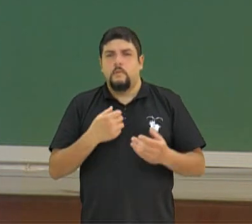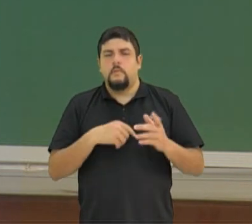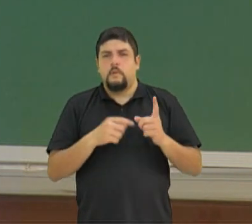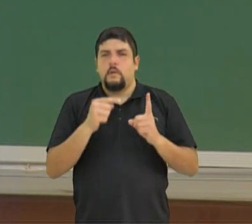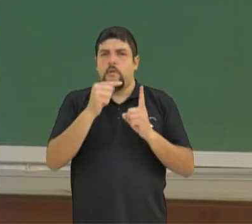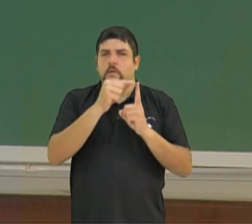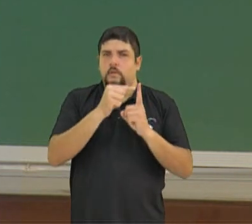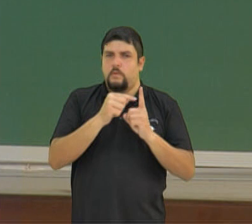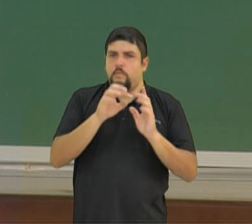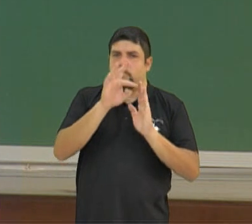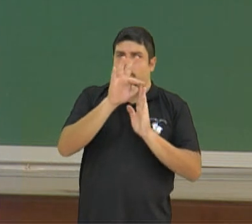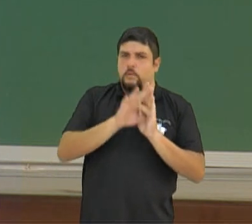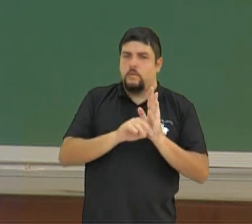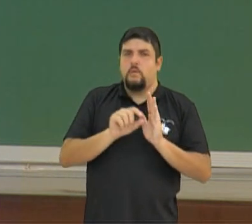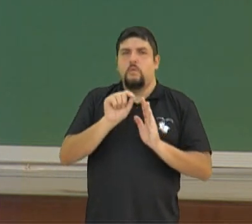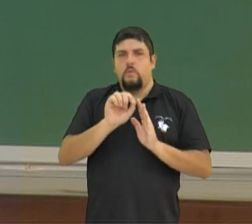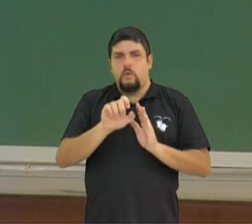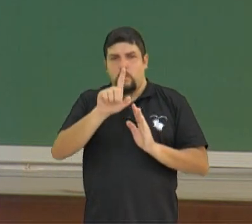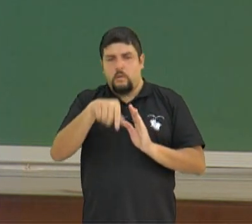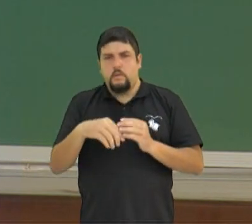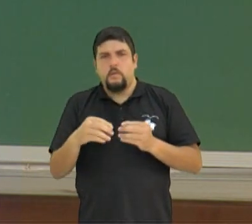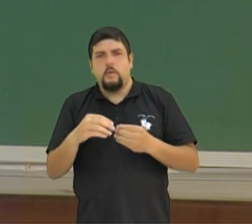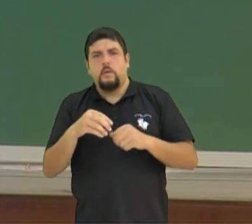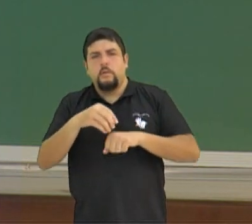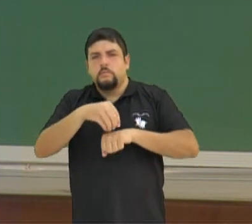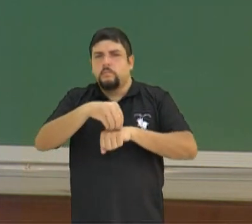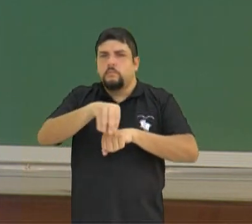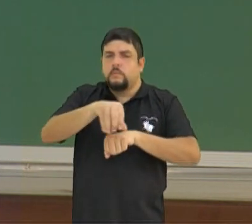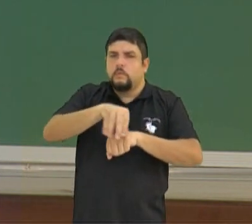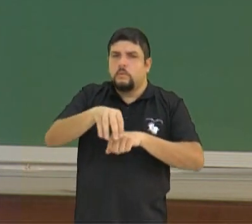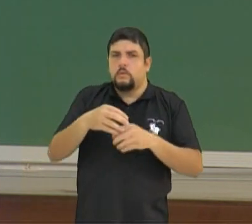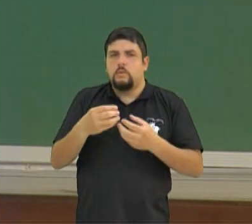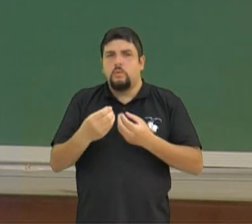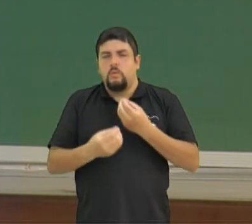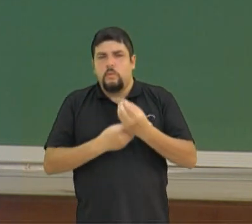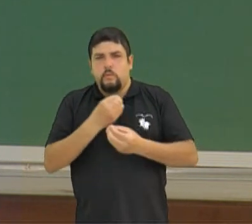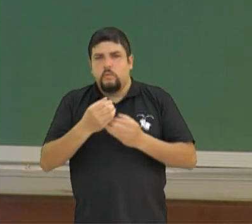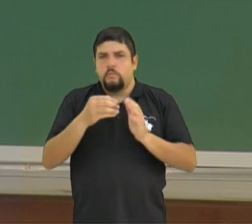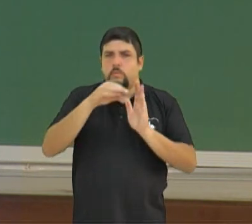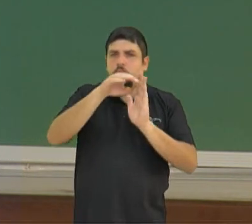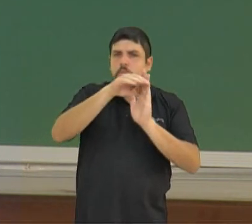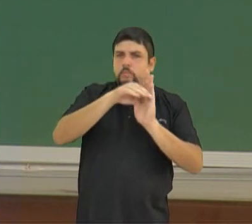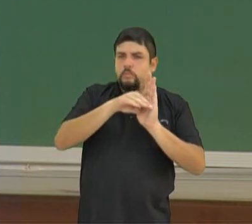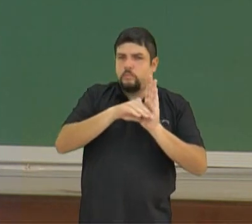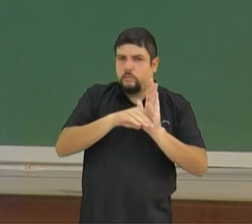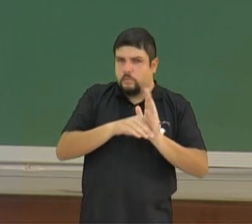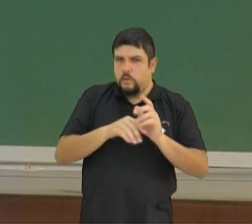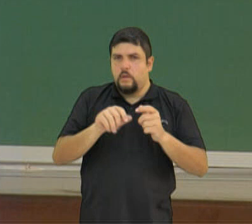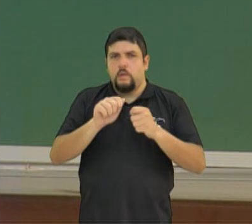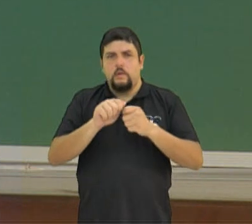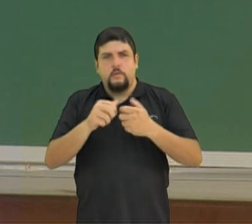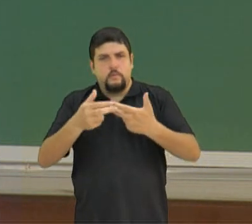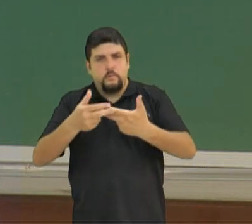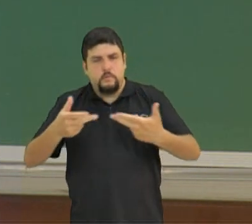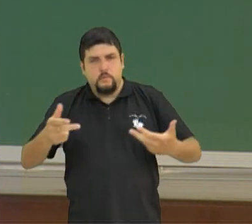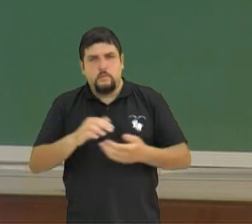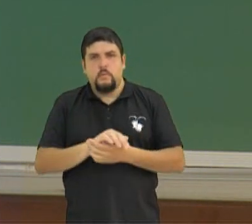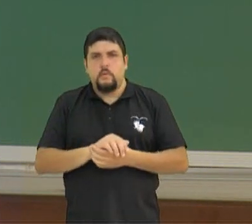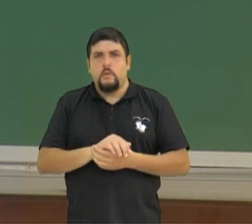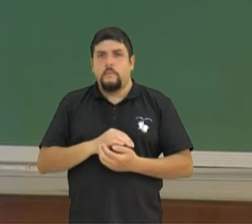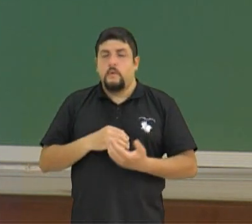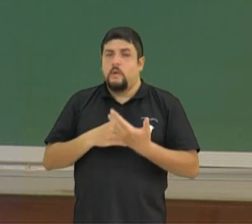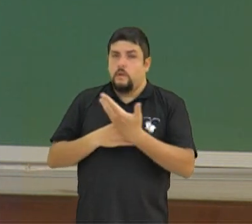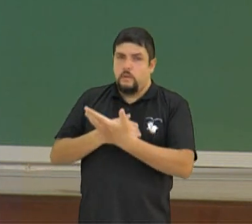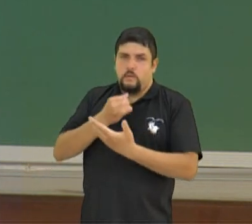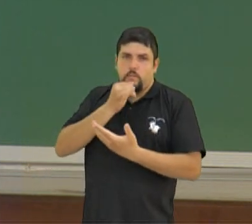texto onde são dadas aí as dicas, o passo a passo para a realização de determinada ação. Aqui, no caso da